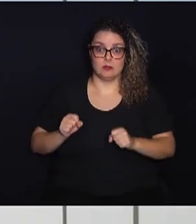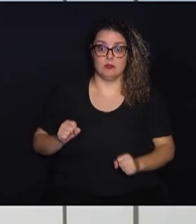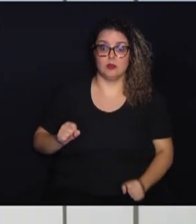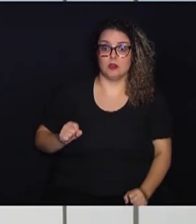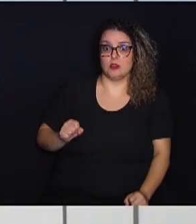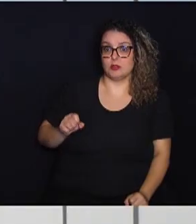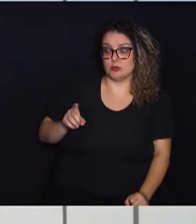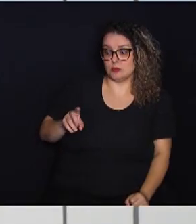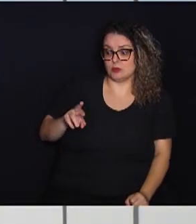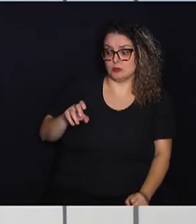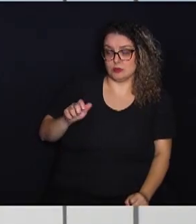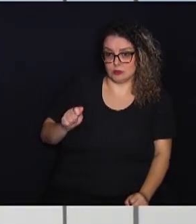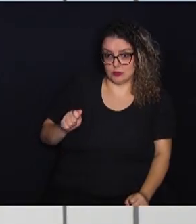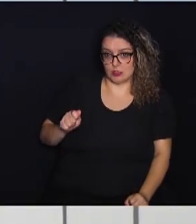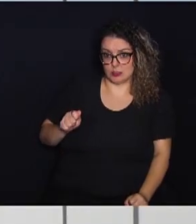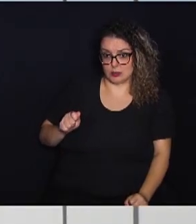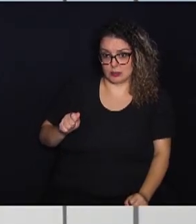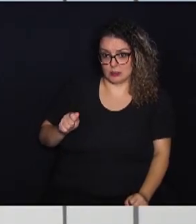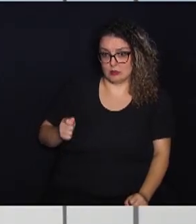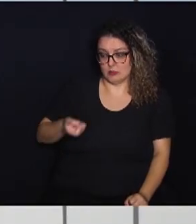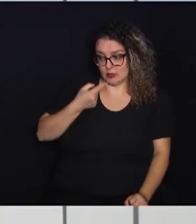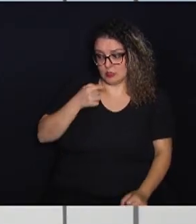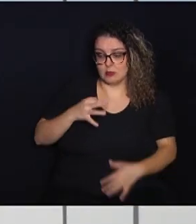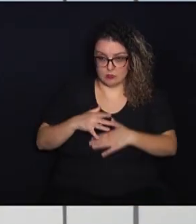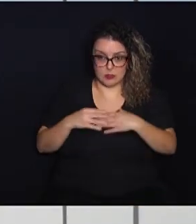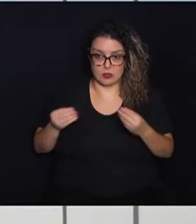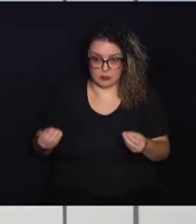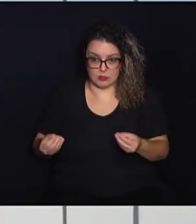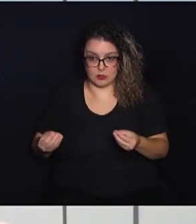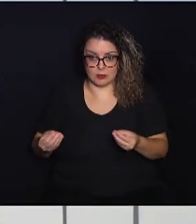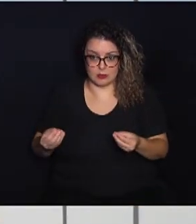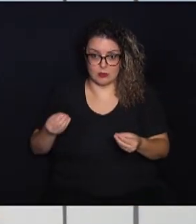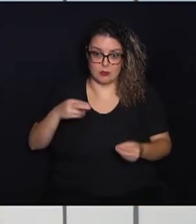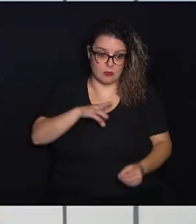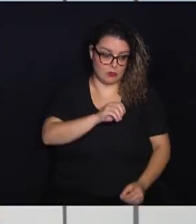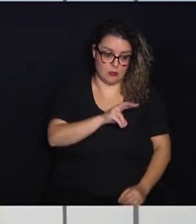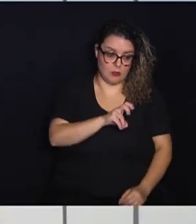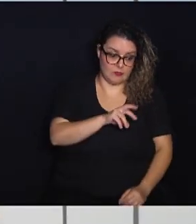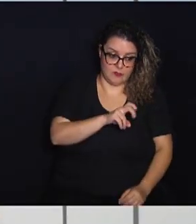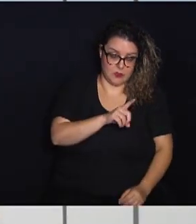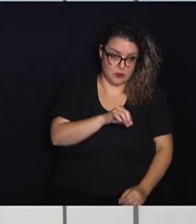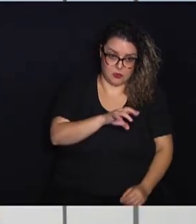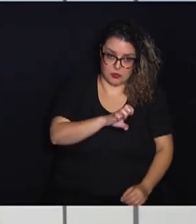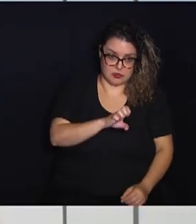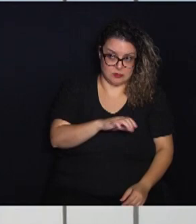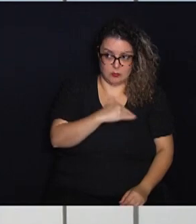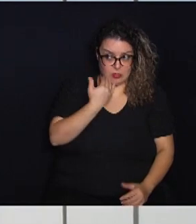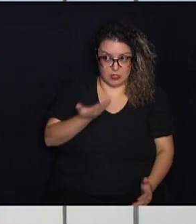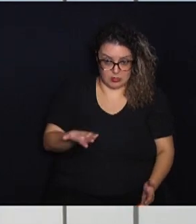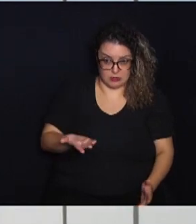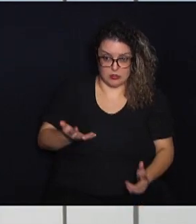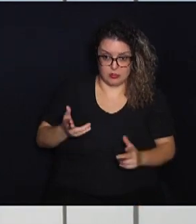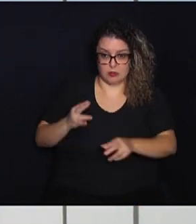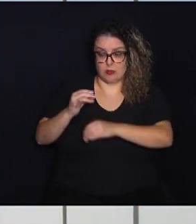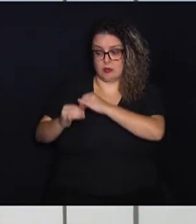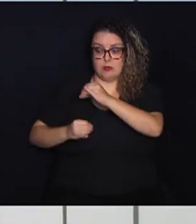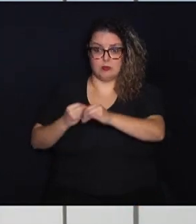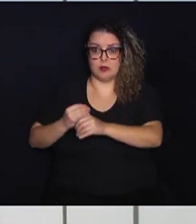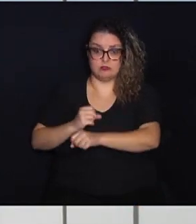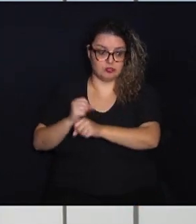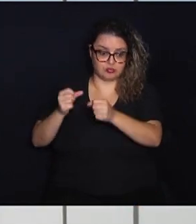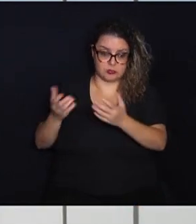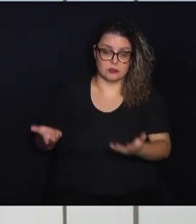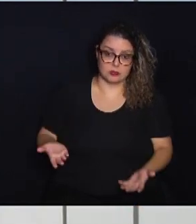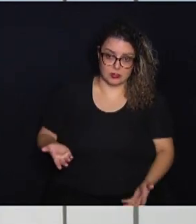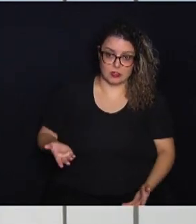para curar uma doença ou para você ter uma overdose e morrer. Assim como a internet a gente pode extrapolar. Então, você